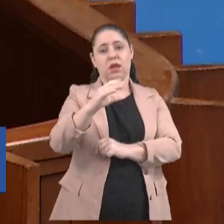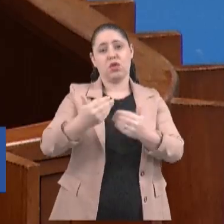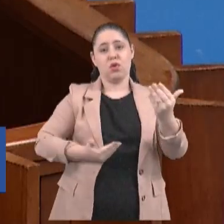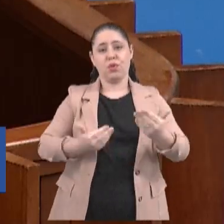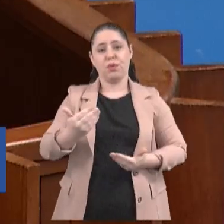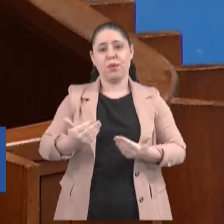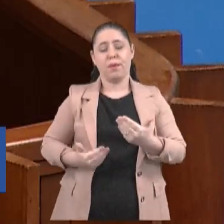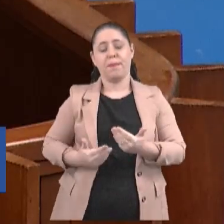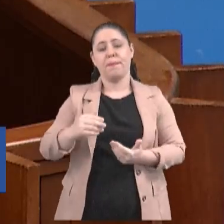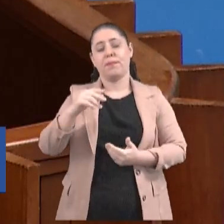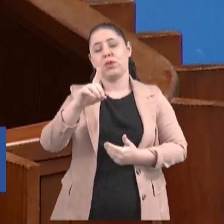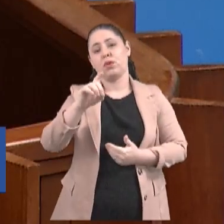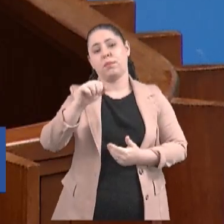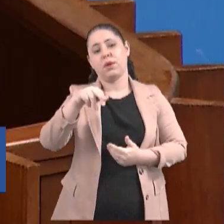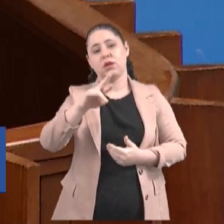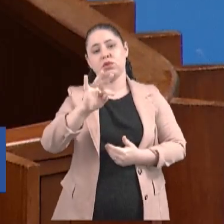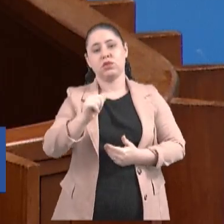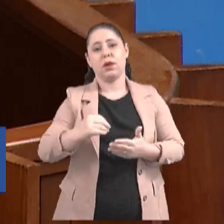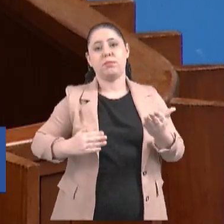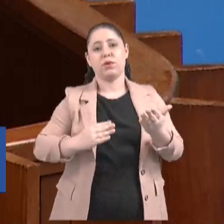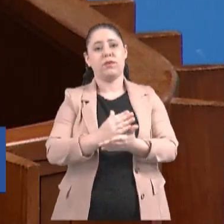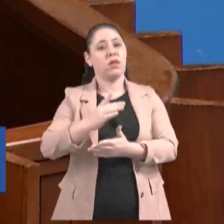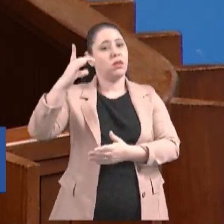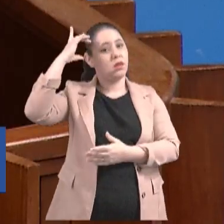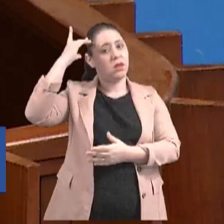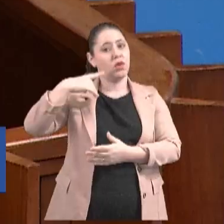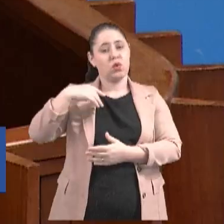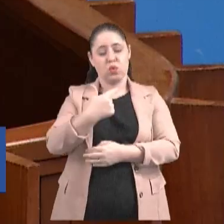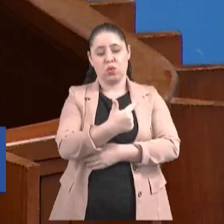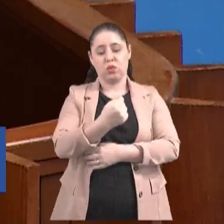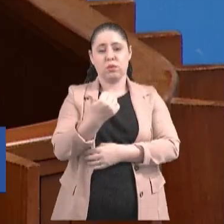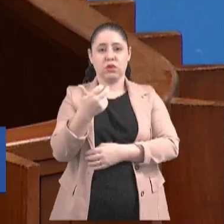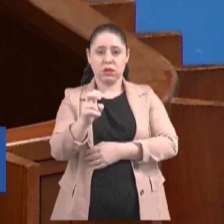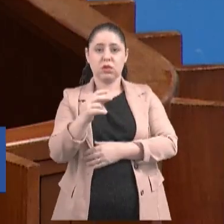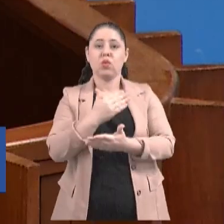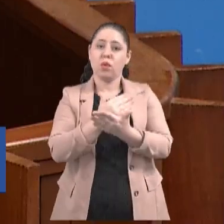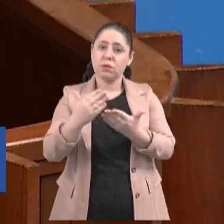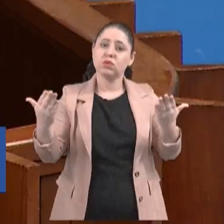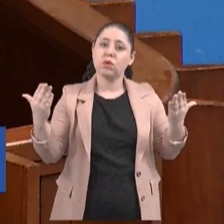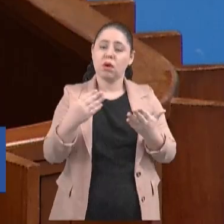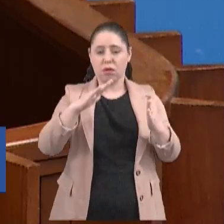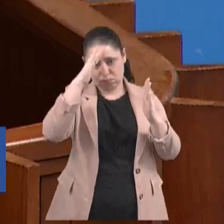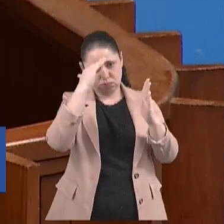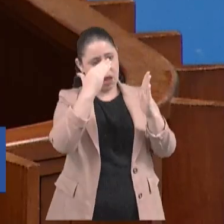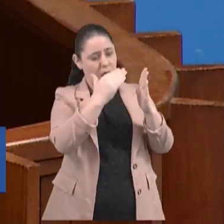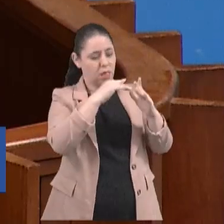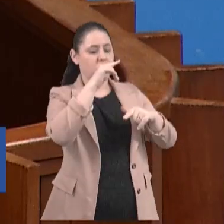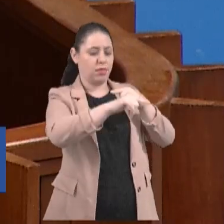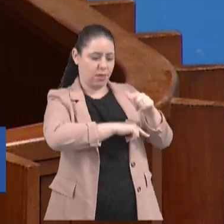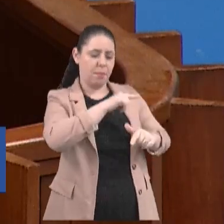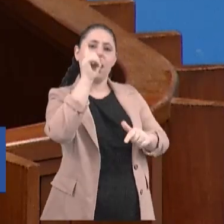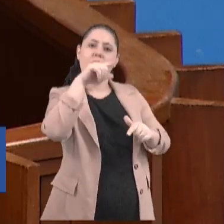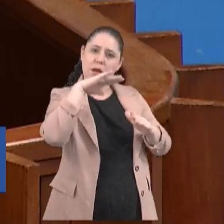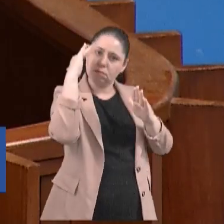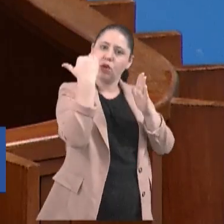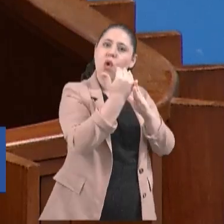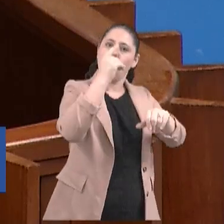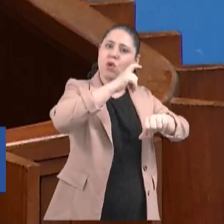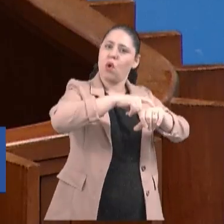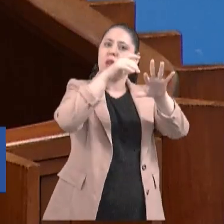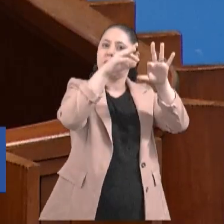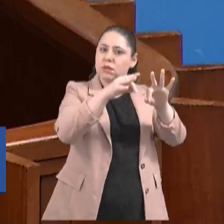domésticas, que mais ficou conhecida, aprovada pela presidente Dilma em 2015, que então elas passaram a ser reconhecidas como um trabalho e com